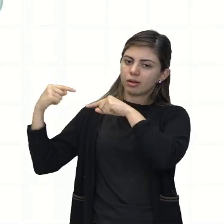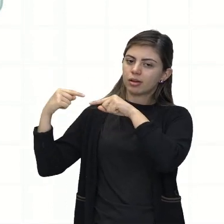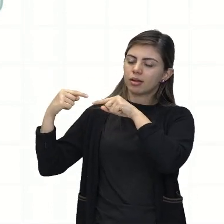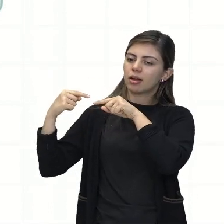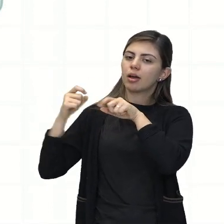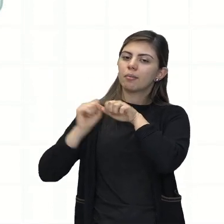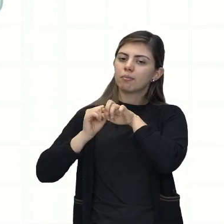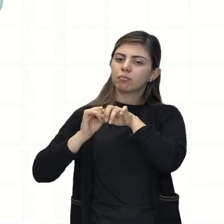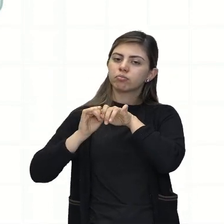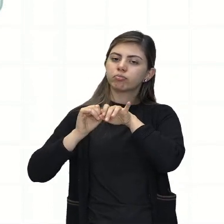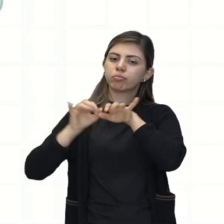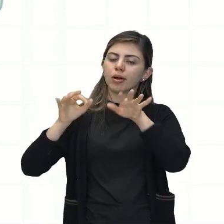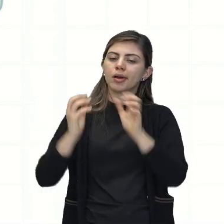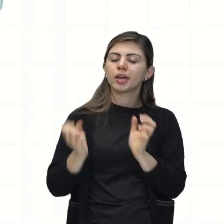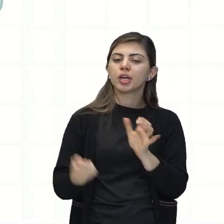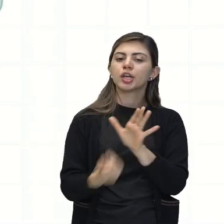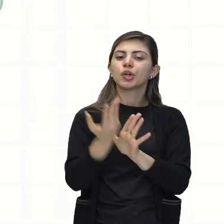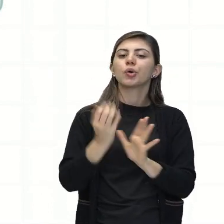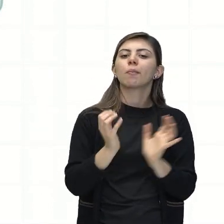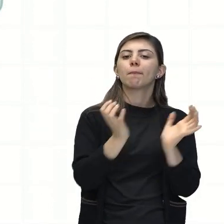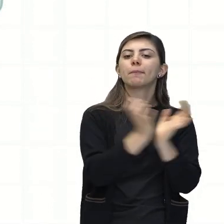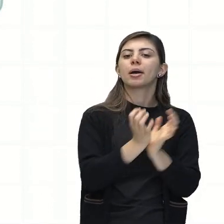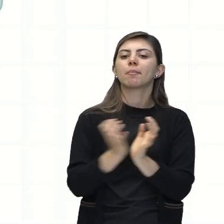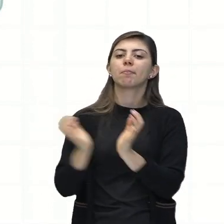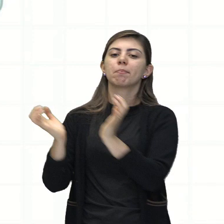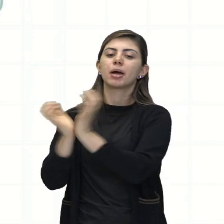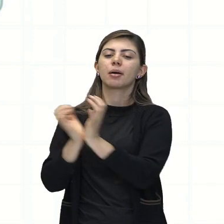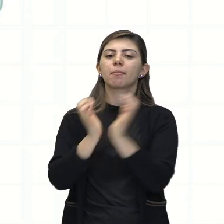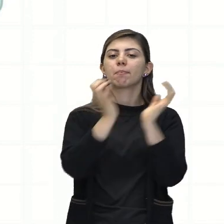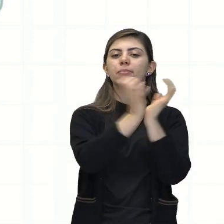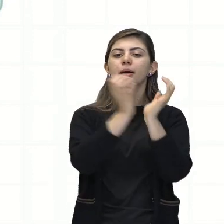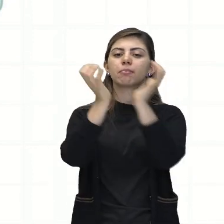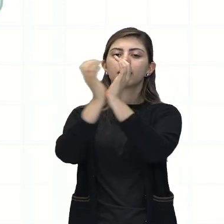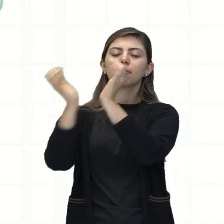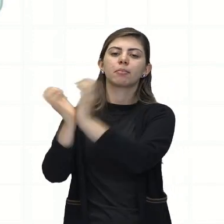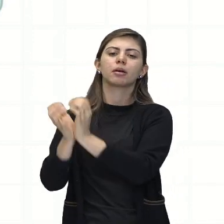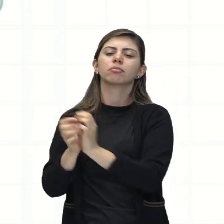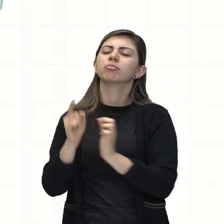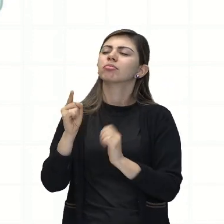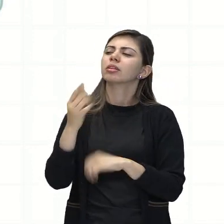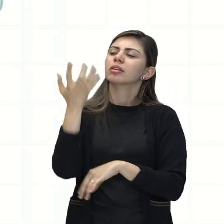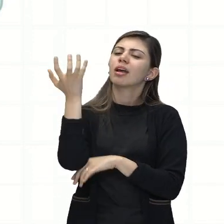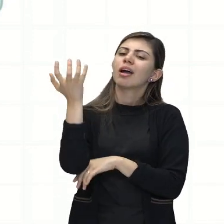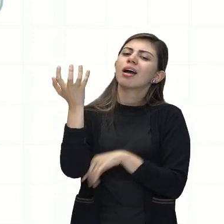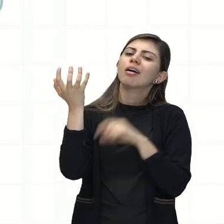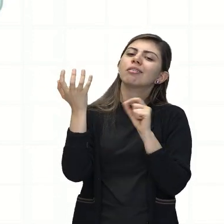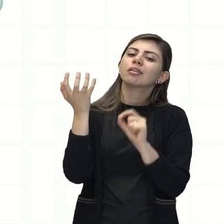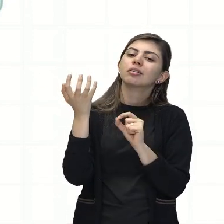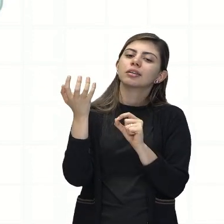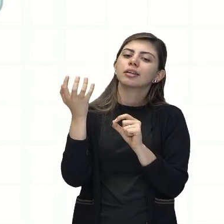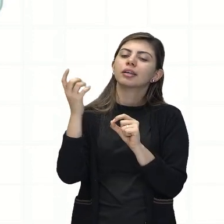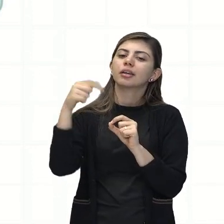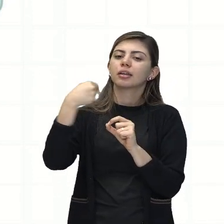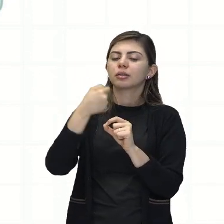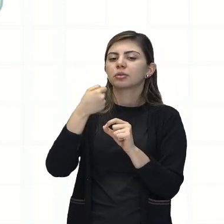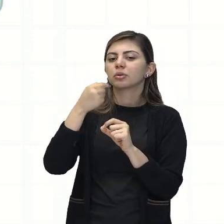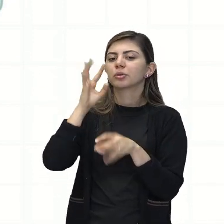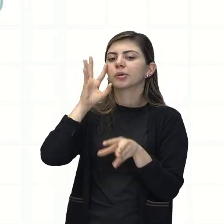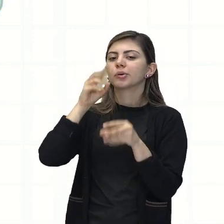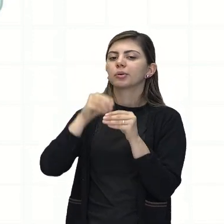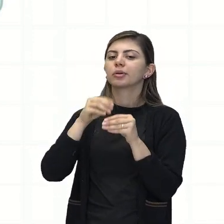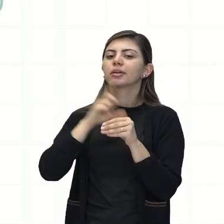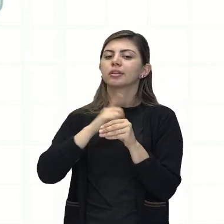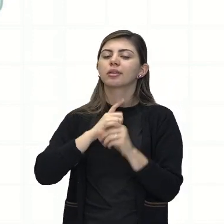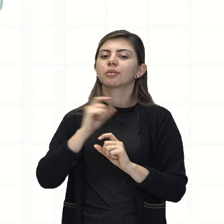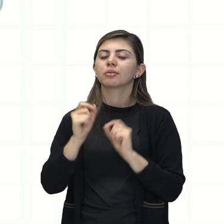ó, essa árvore, ela é uma indicação de evolução. Então,